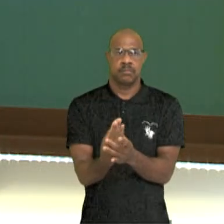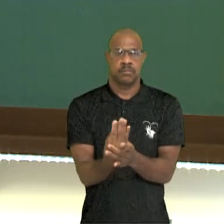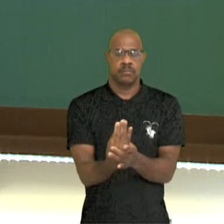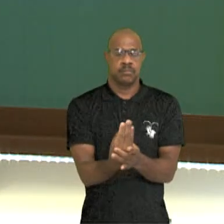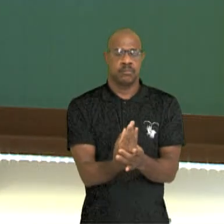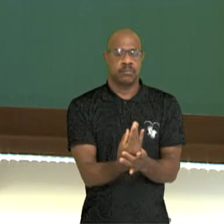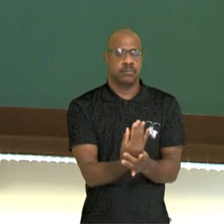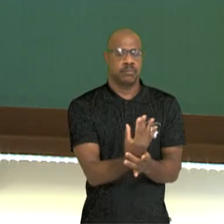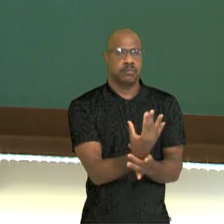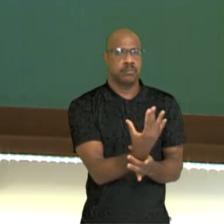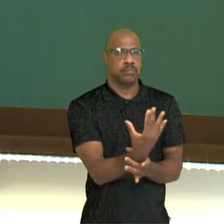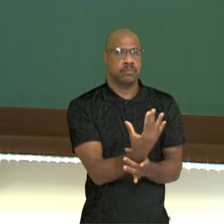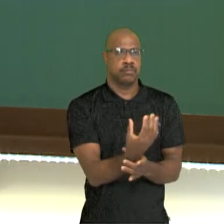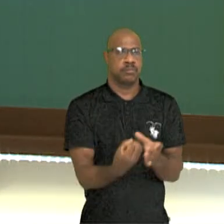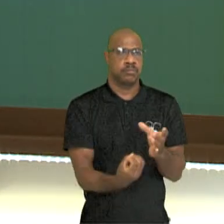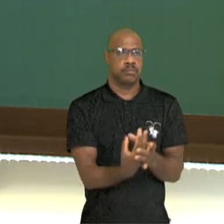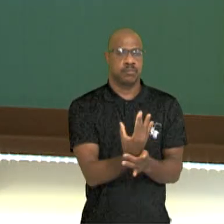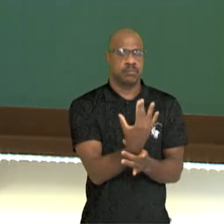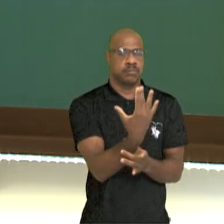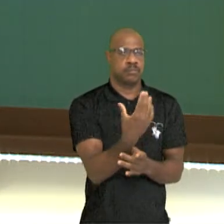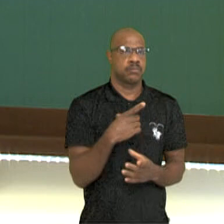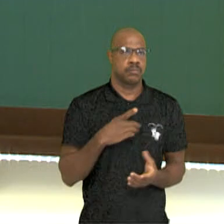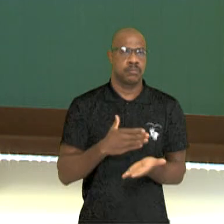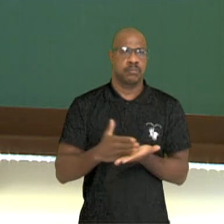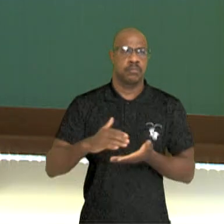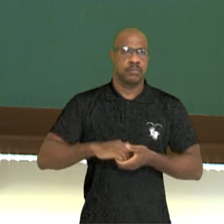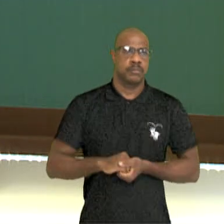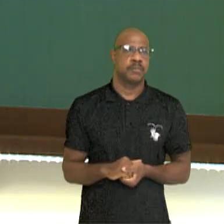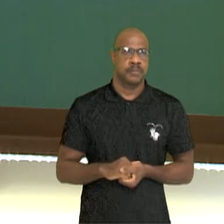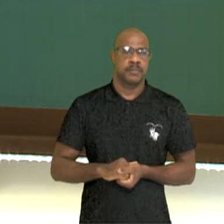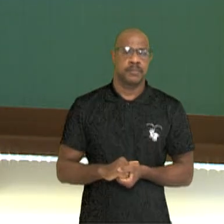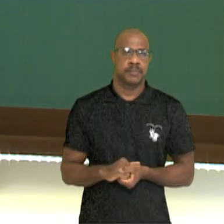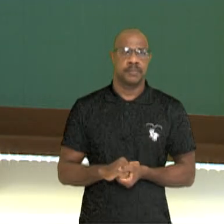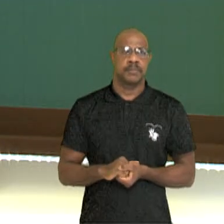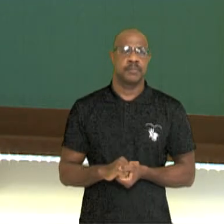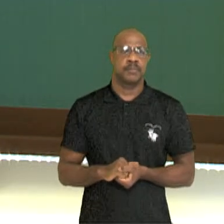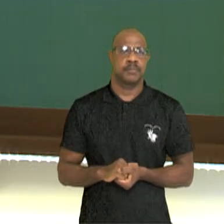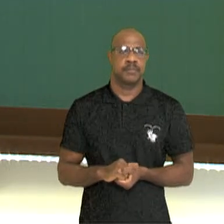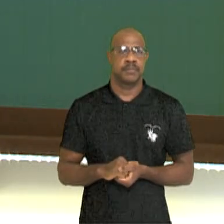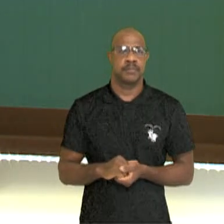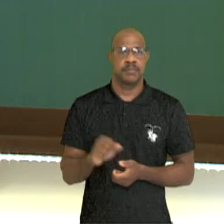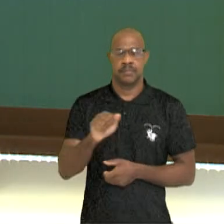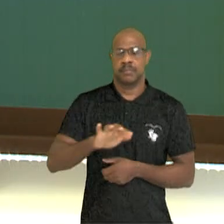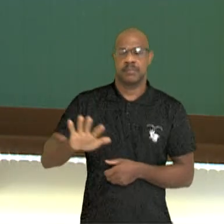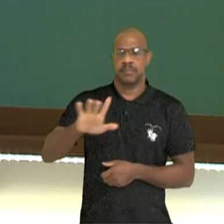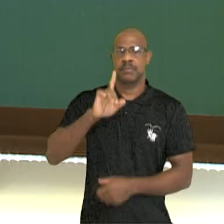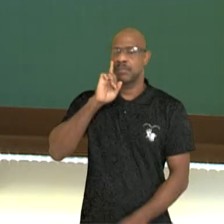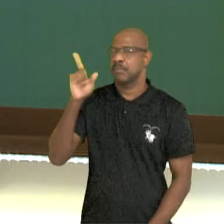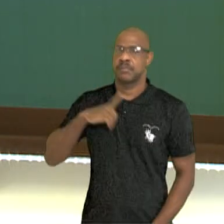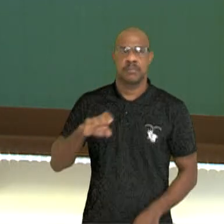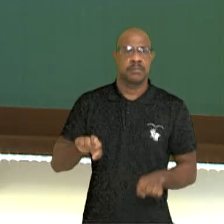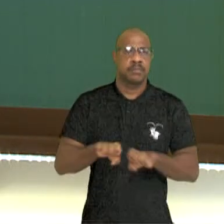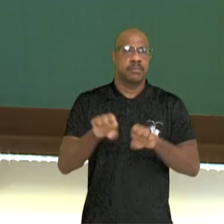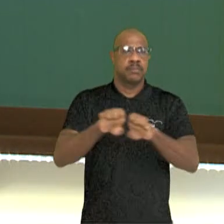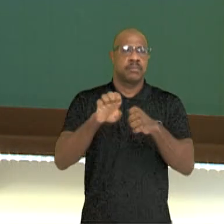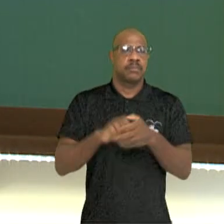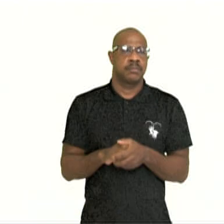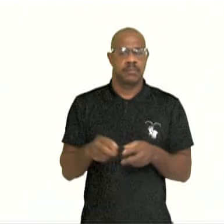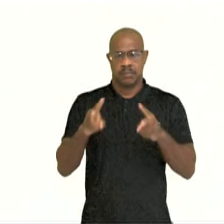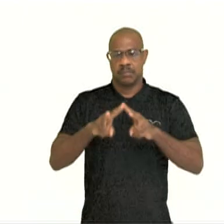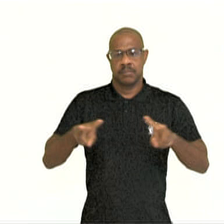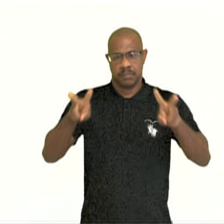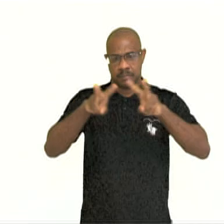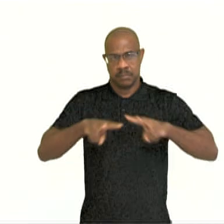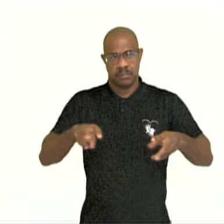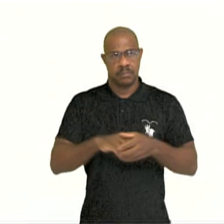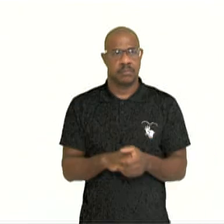e forma um esporófito adulto ou maduro. Aqui nessa imagem nós temos a estrutura. Se a gente for analisar então